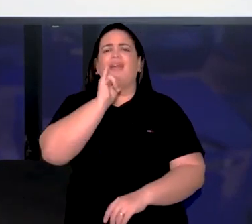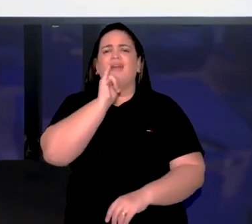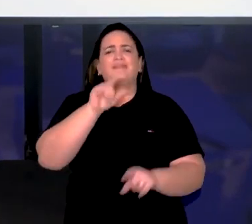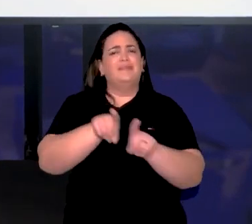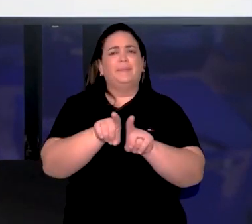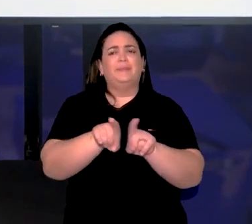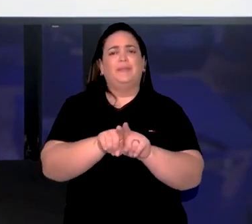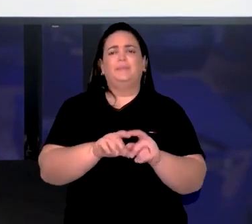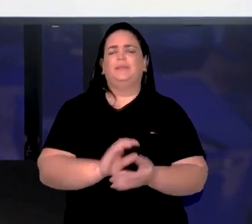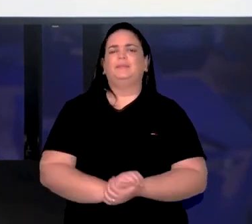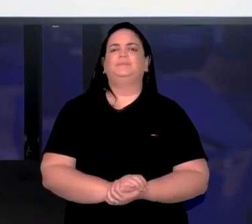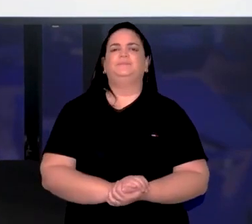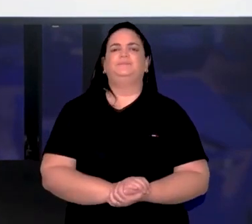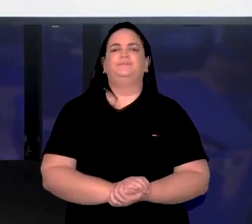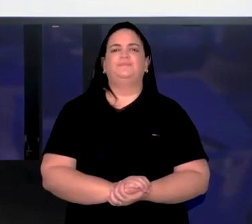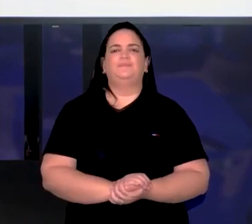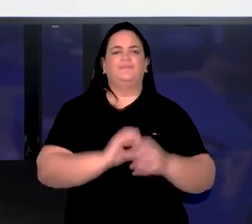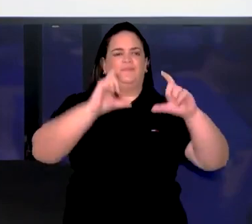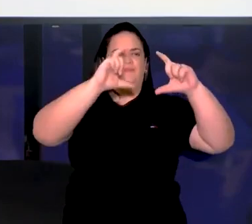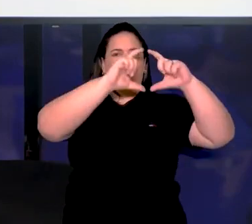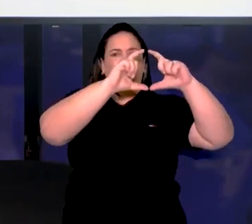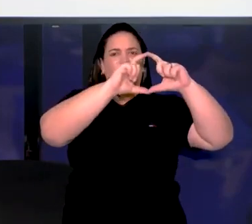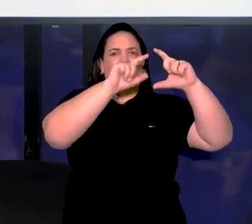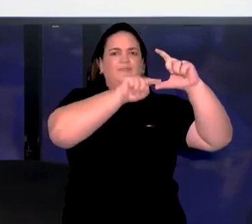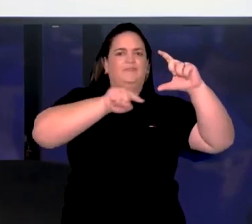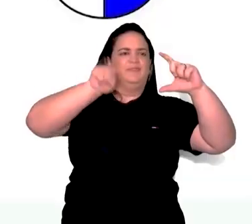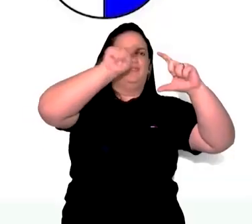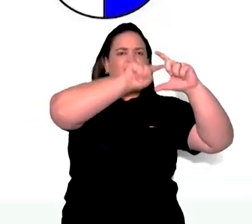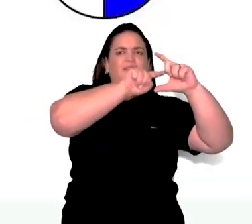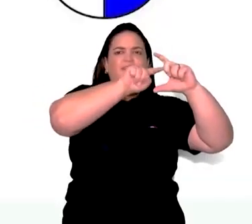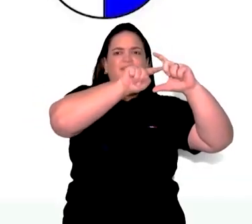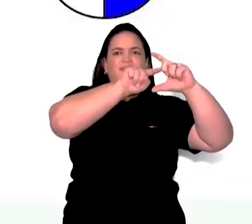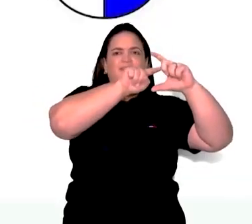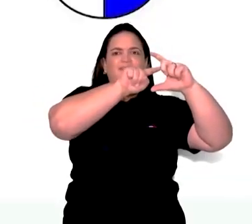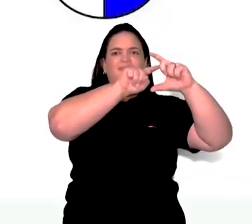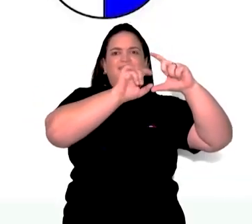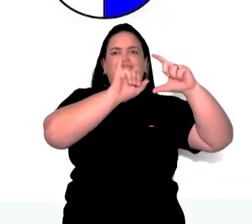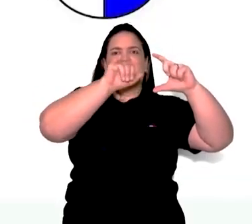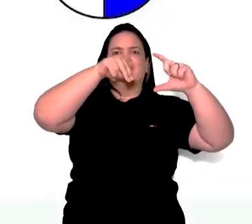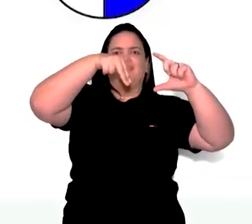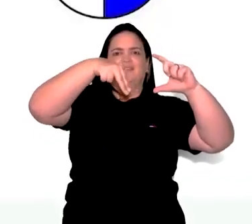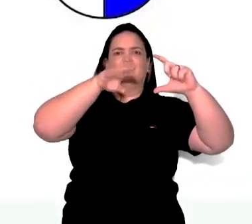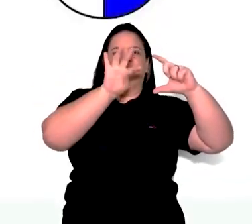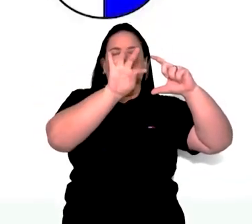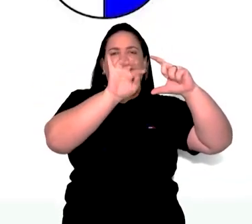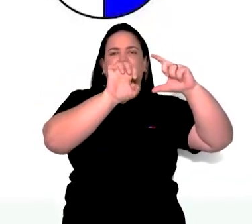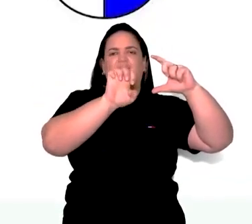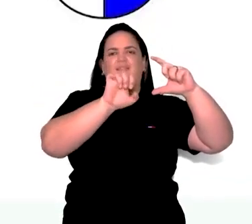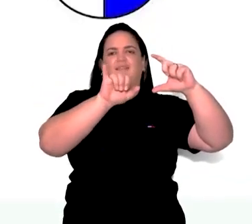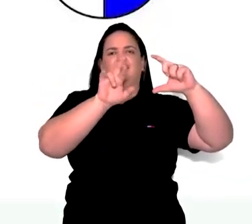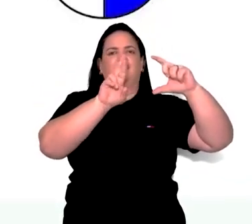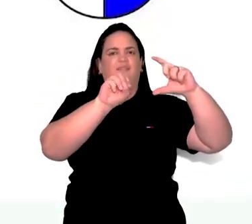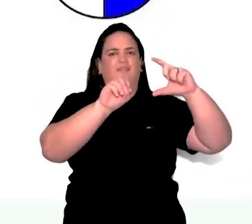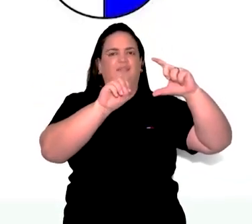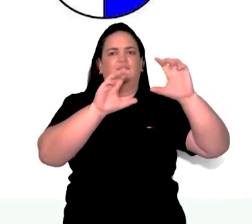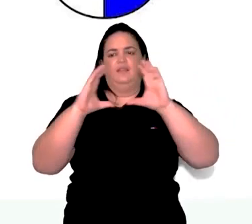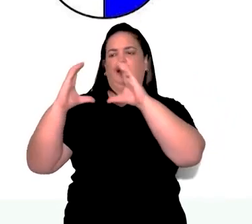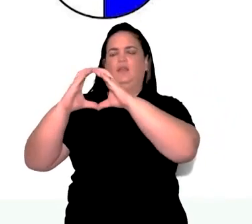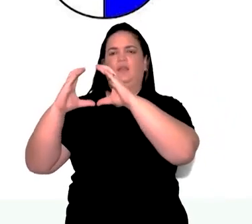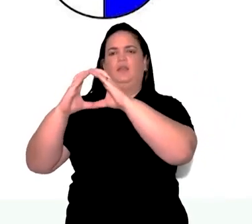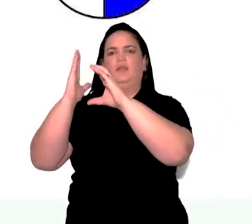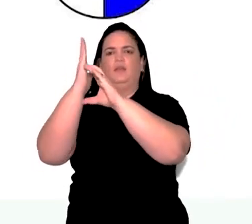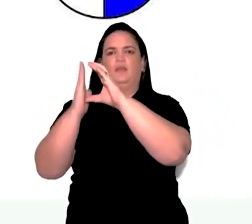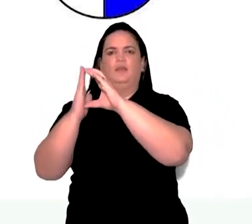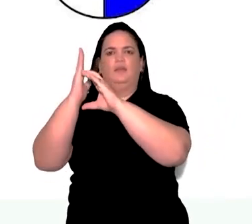fração. Olha aqui, um círculo inteiro. Aqui eu tenho a metade de um